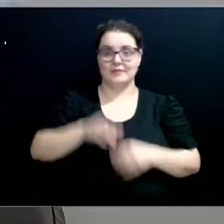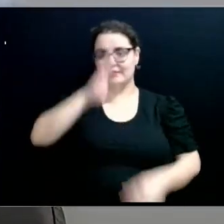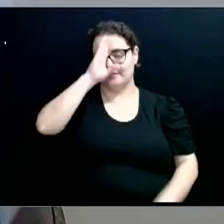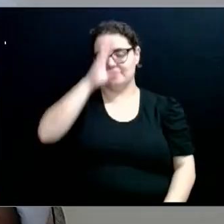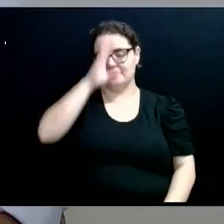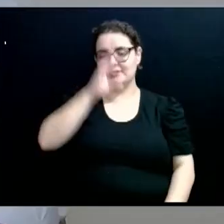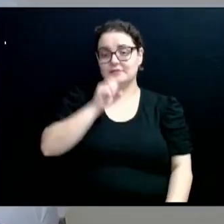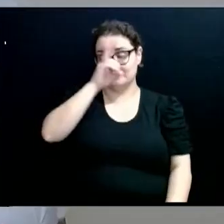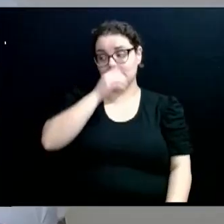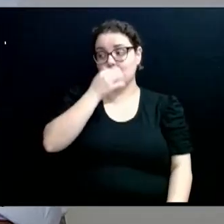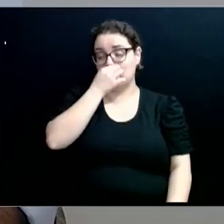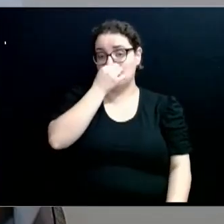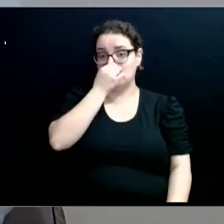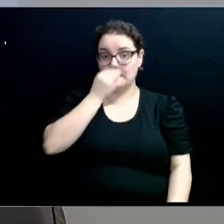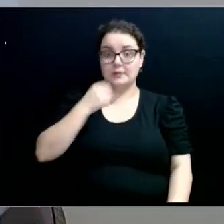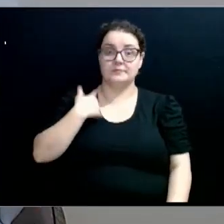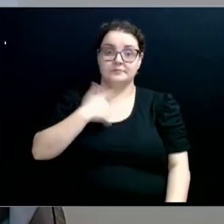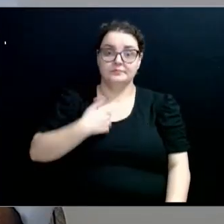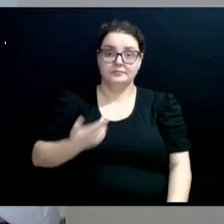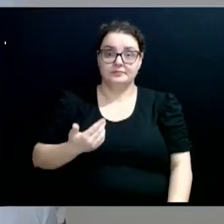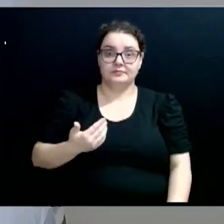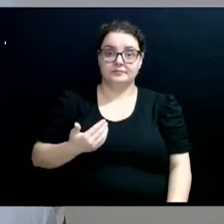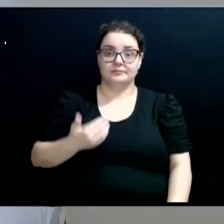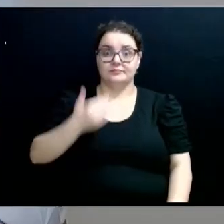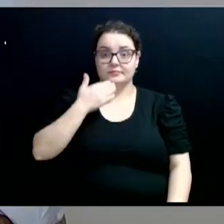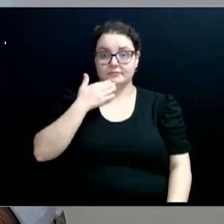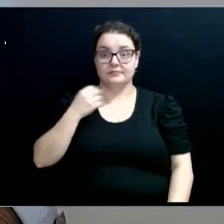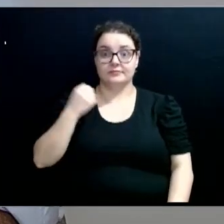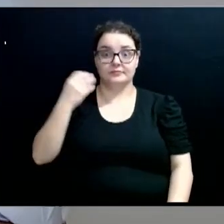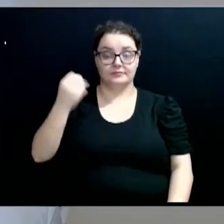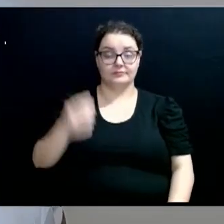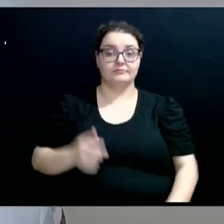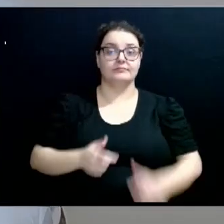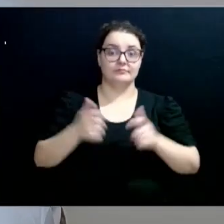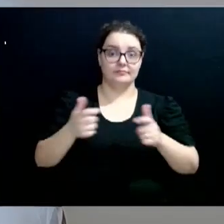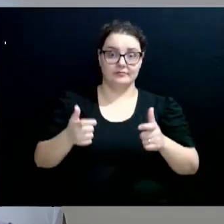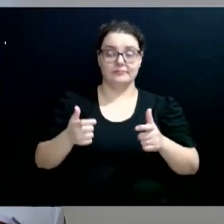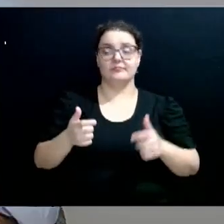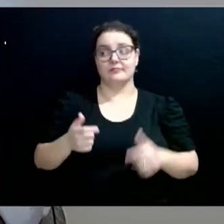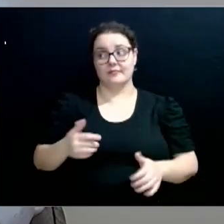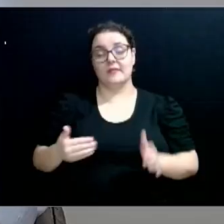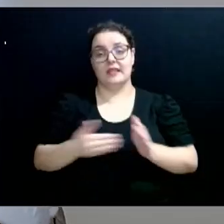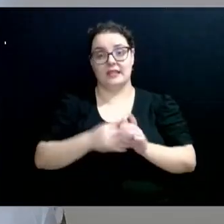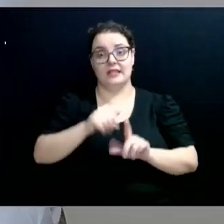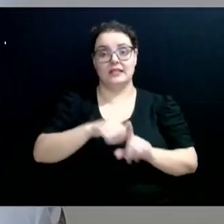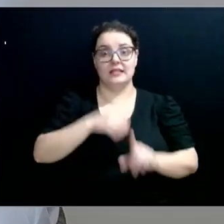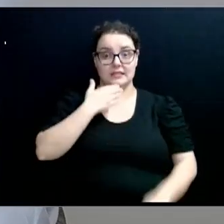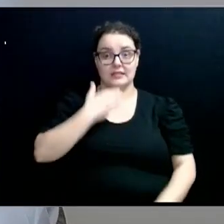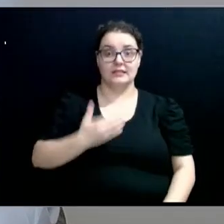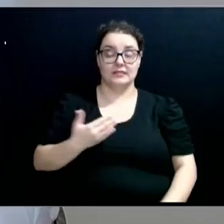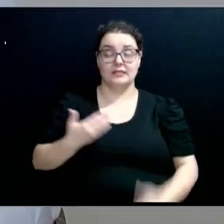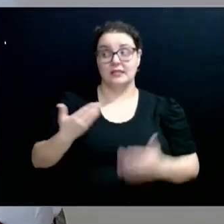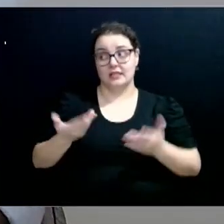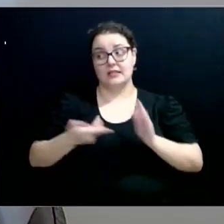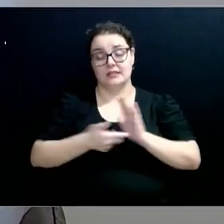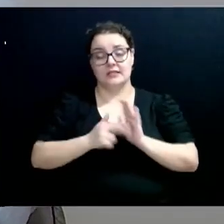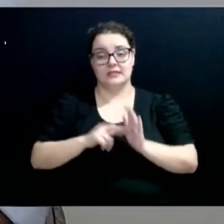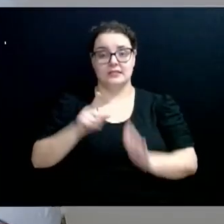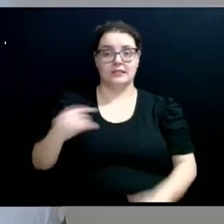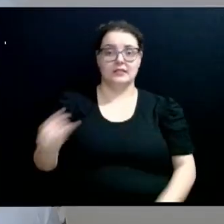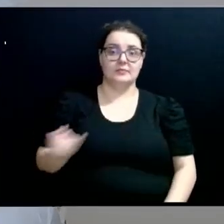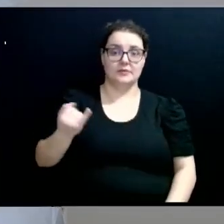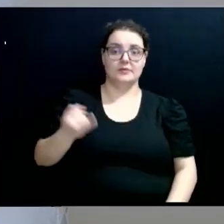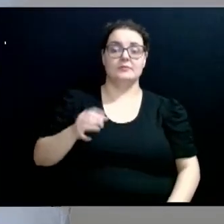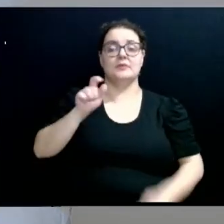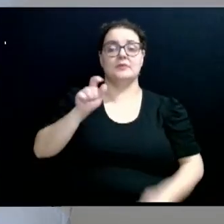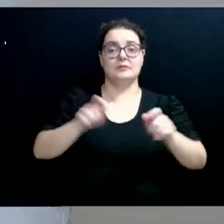caíram direto no final de semana. E, portanto, a gente deve ter uma demanda reprimida por viagens bastante grande até dezembro. Nesse sentido,